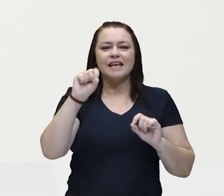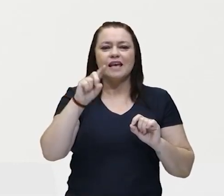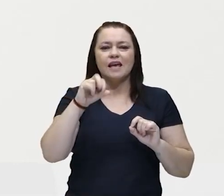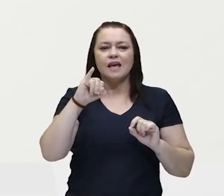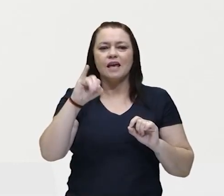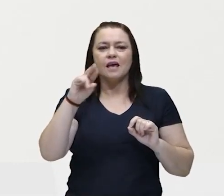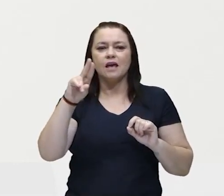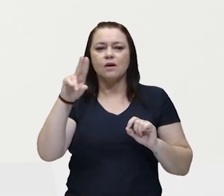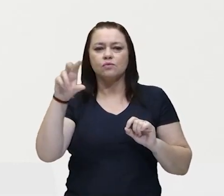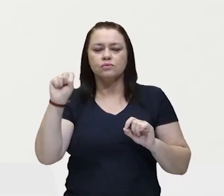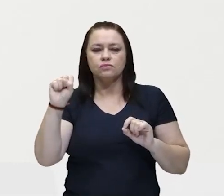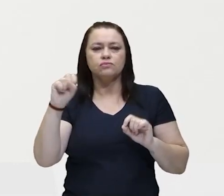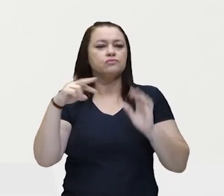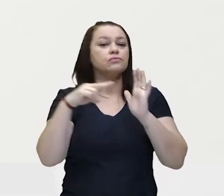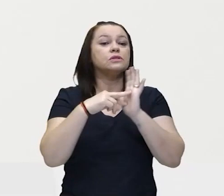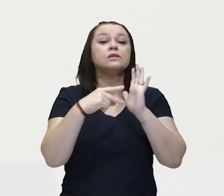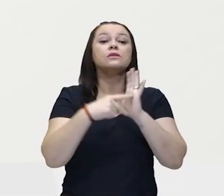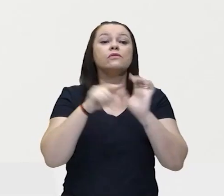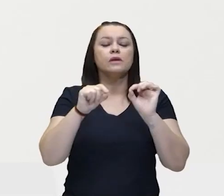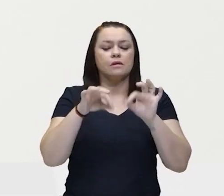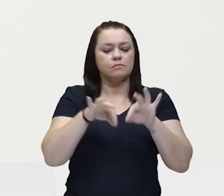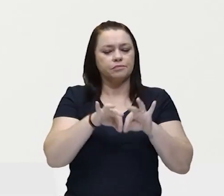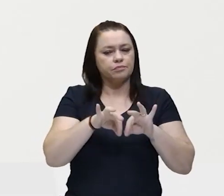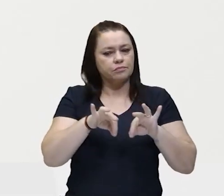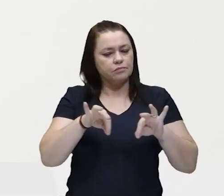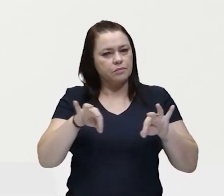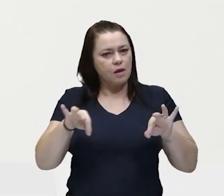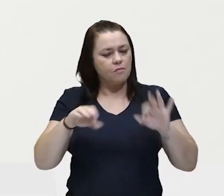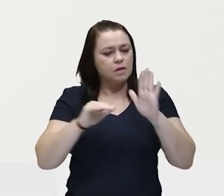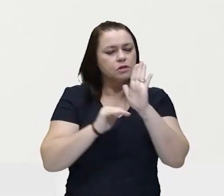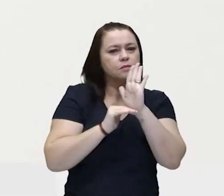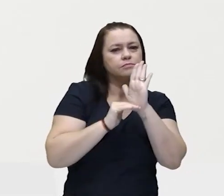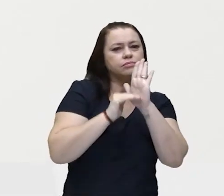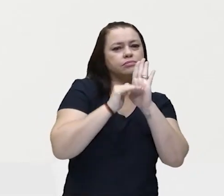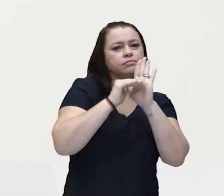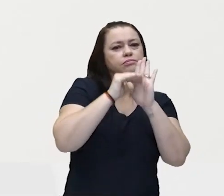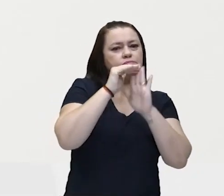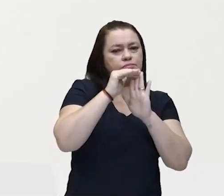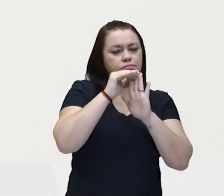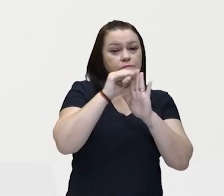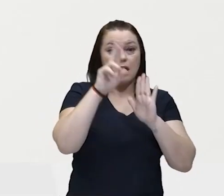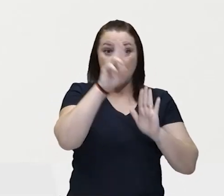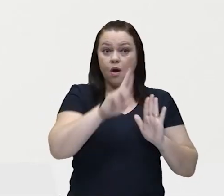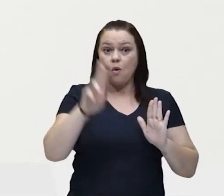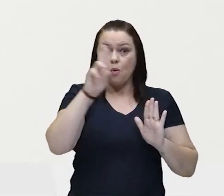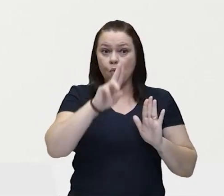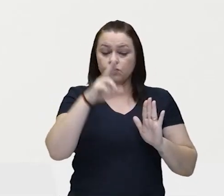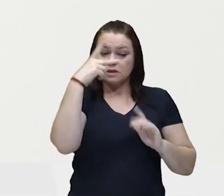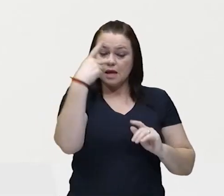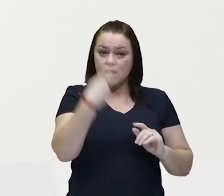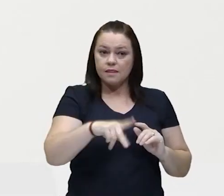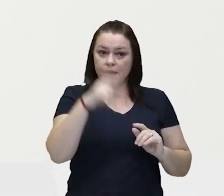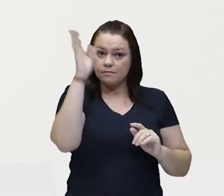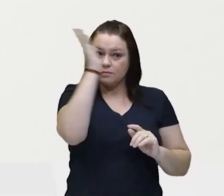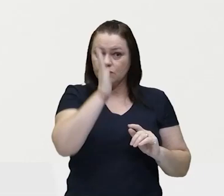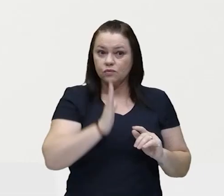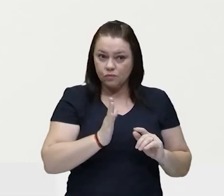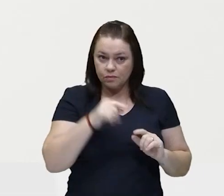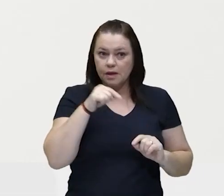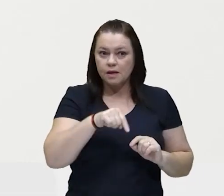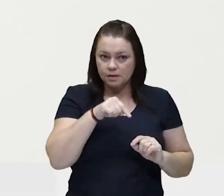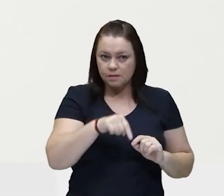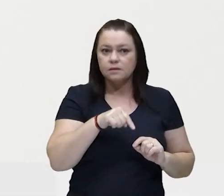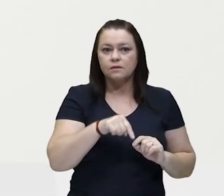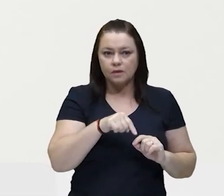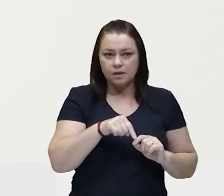Celsius. O que é isso? É uma medida de escala termométrica. No Brasil, tá certo? Nos termômetros